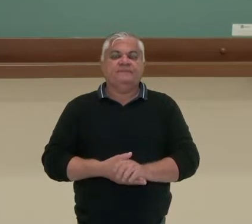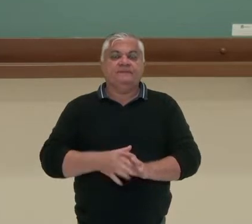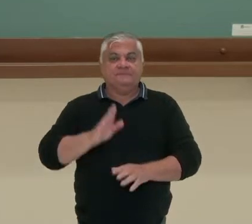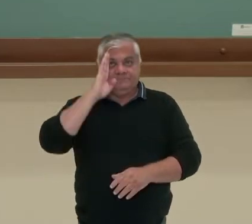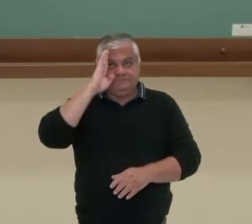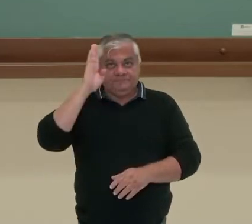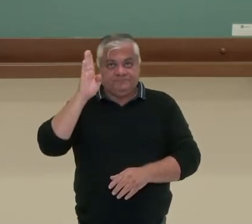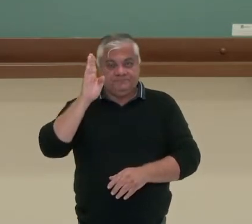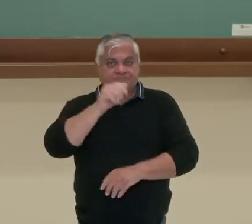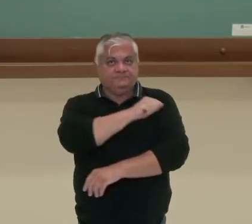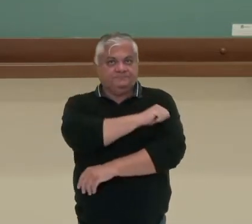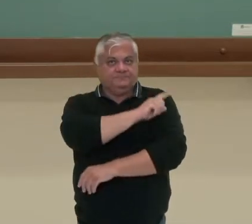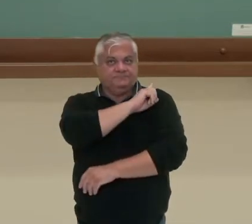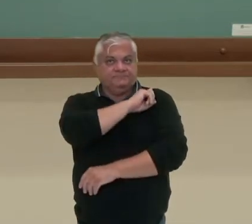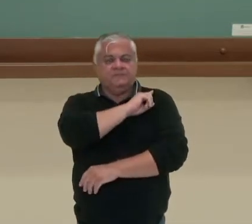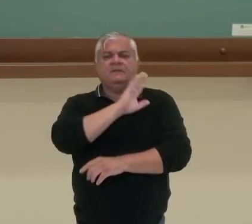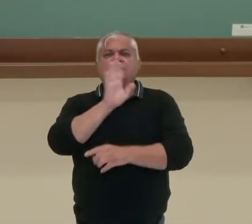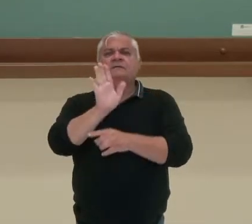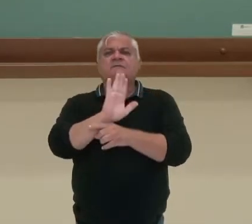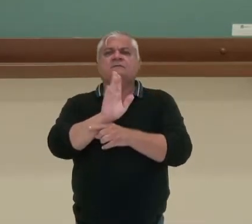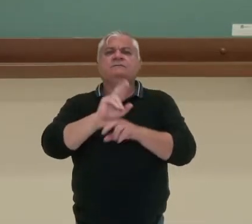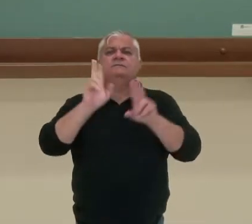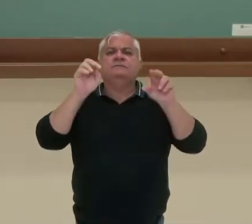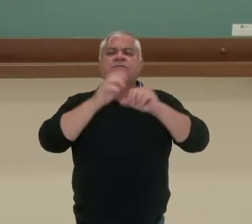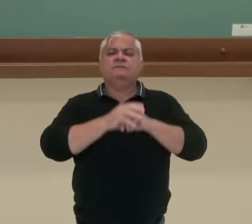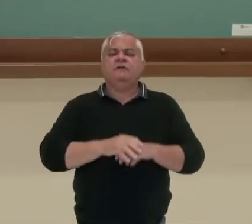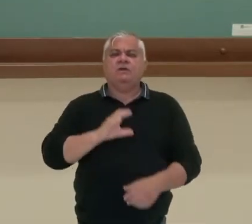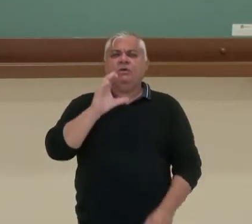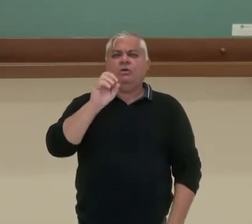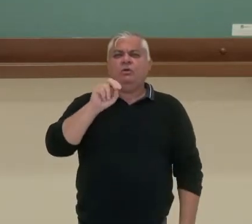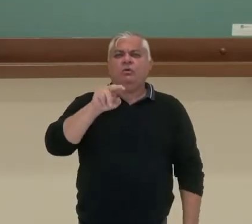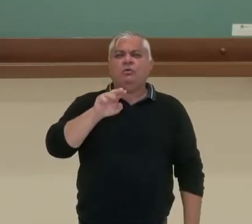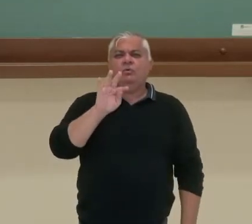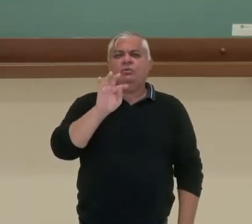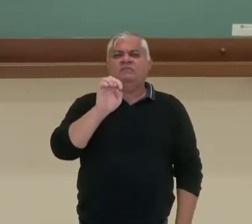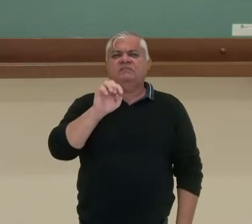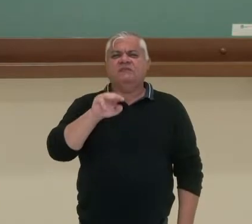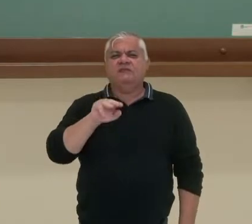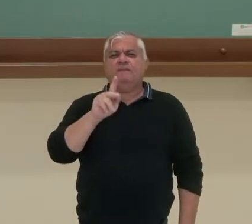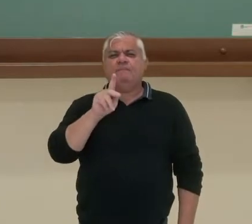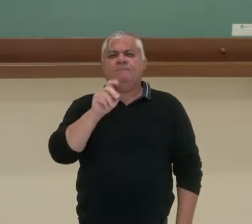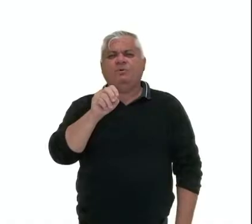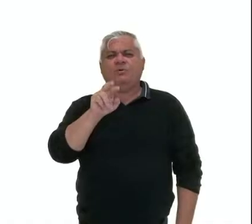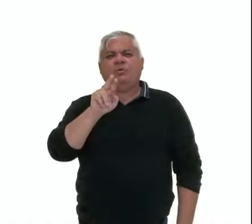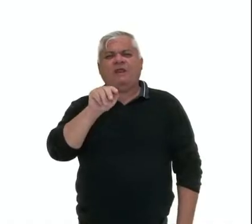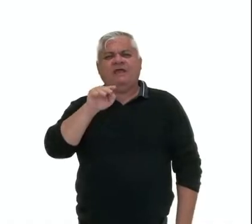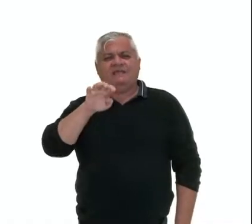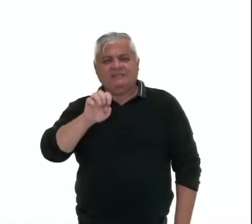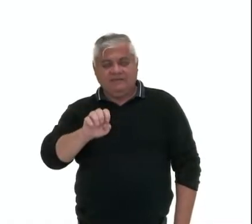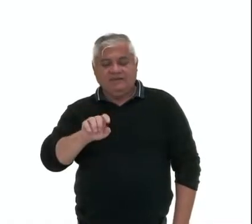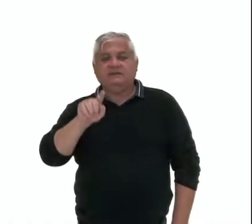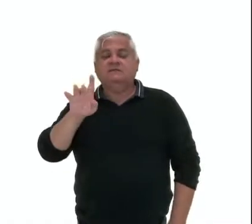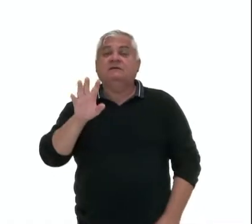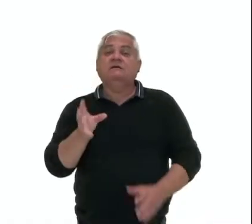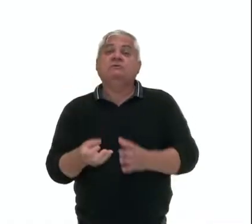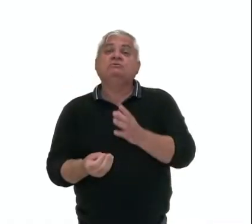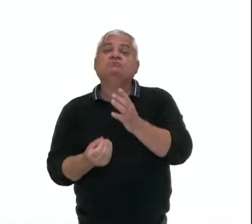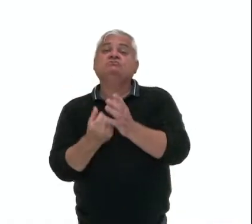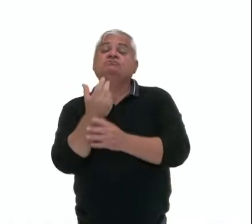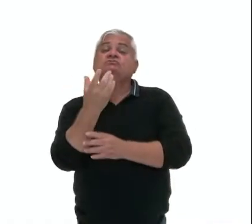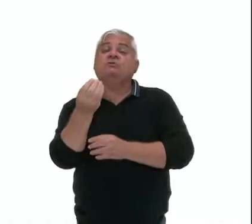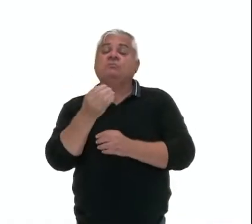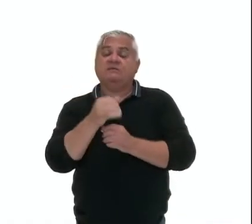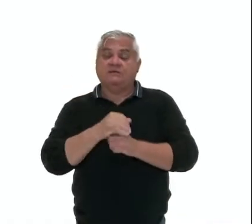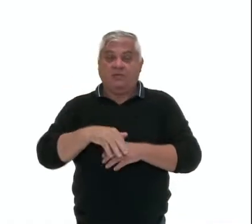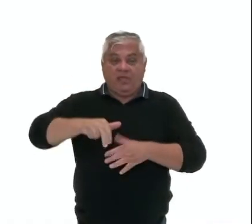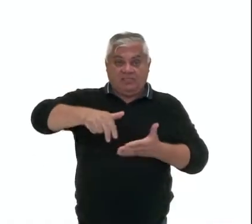Olá, estudantes do primeiro ano. Nesse vídeo nós vamos falar sobre dança contemporânea. Então, dança contemporânea é um gênero que surgiu como desdobramento da dança